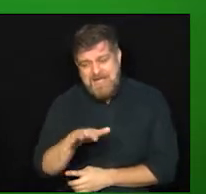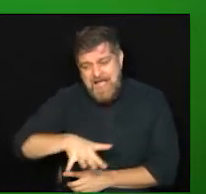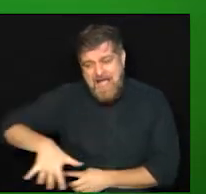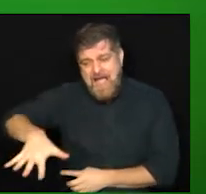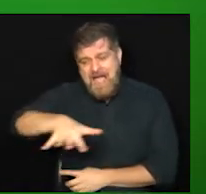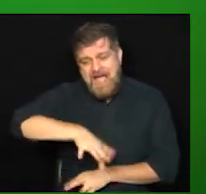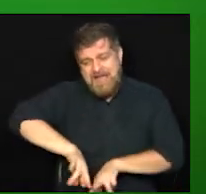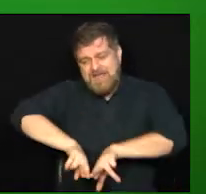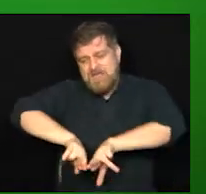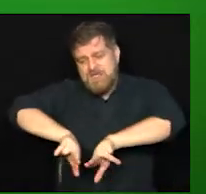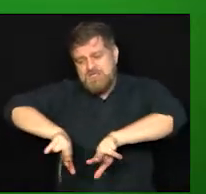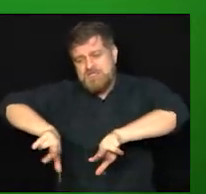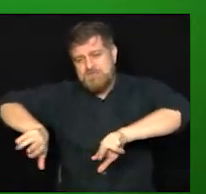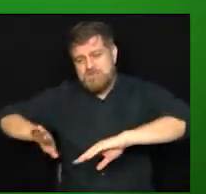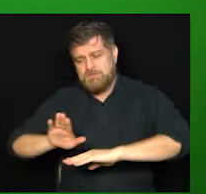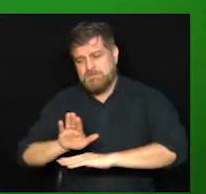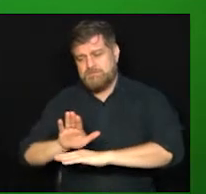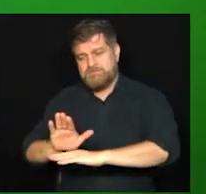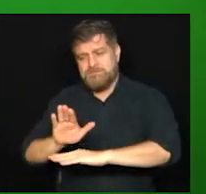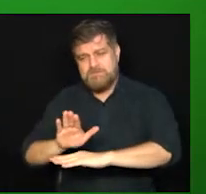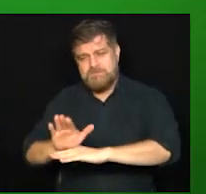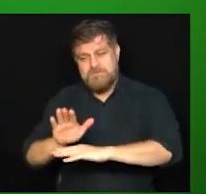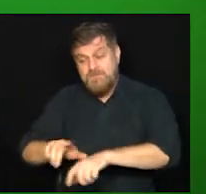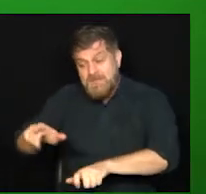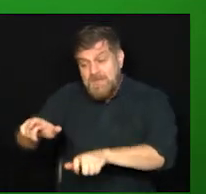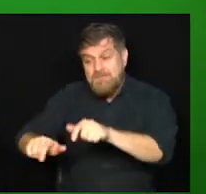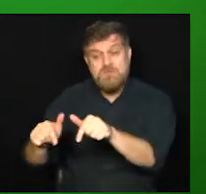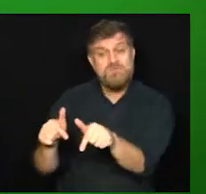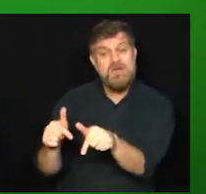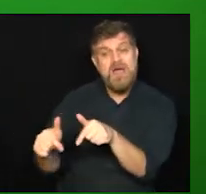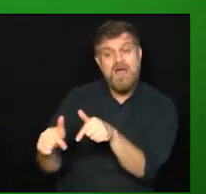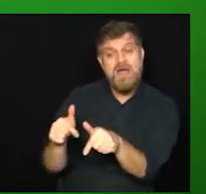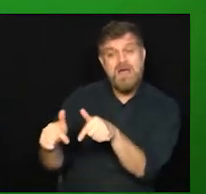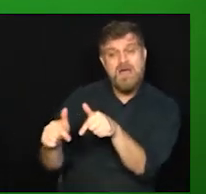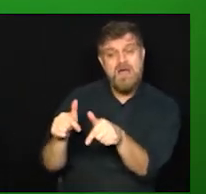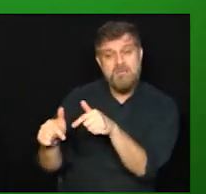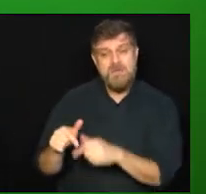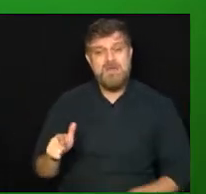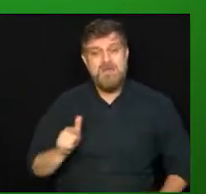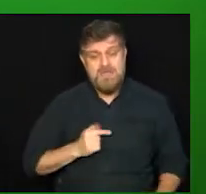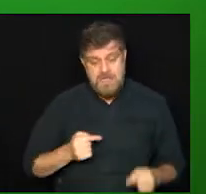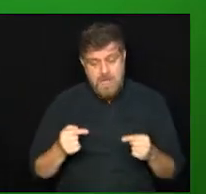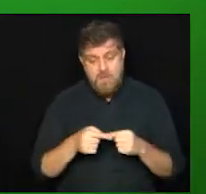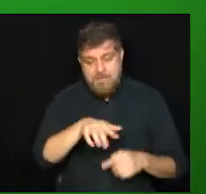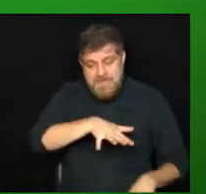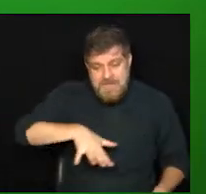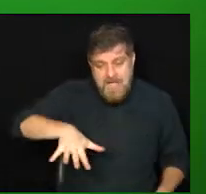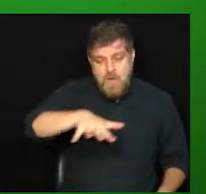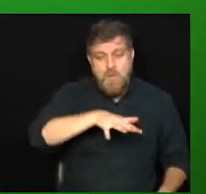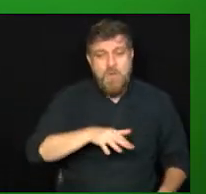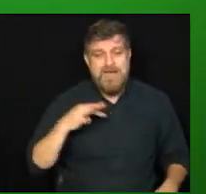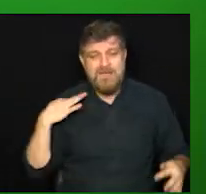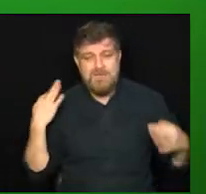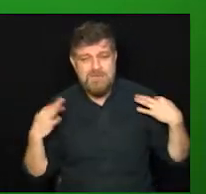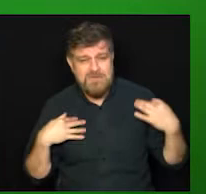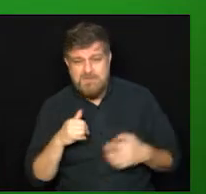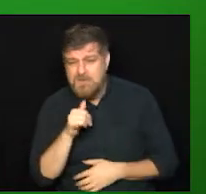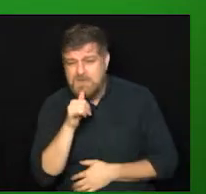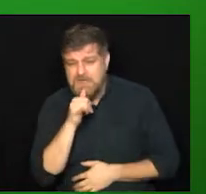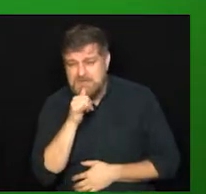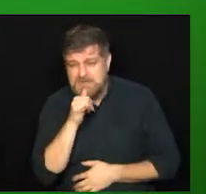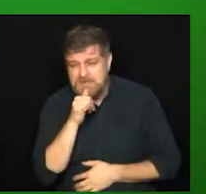setores e seus respectivos trabalhadores, que de alguma forma têm uma relação com o setor. Estamos falando, por exemplo, aí,